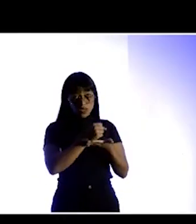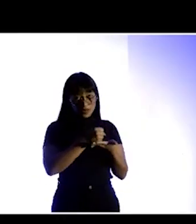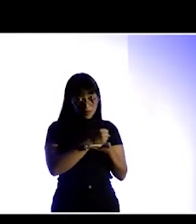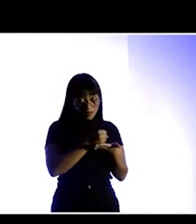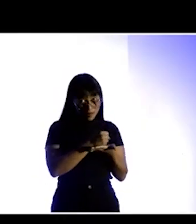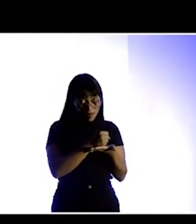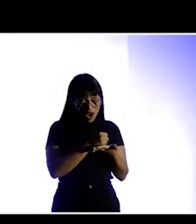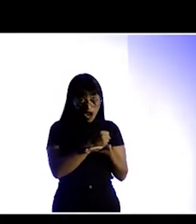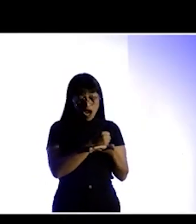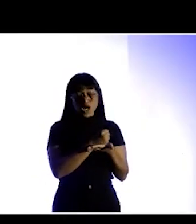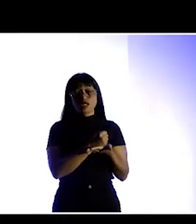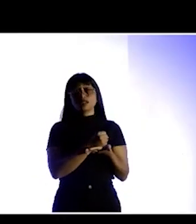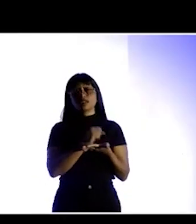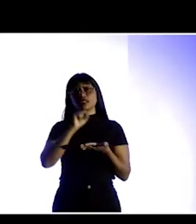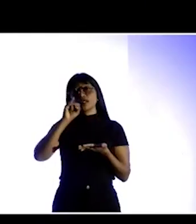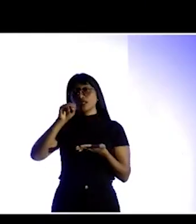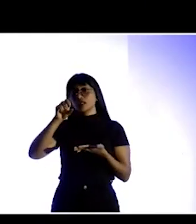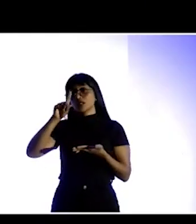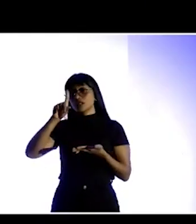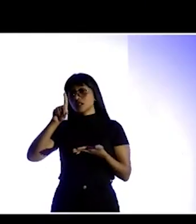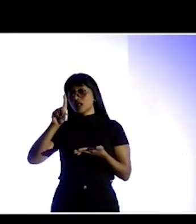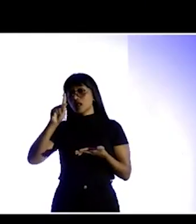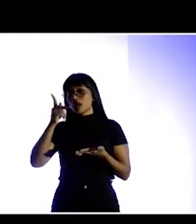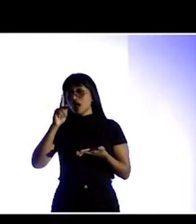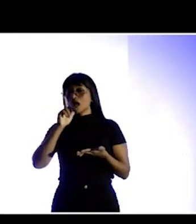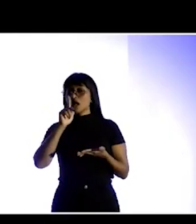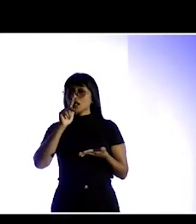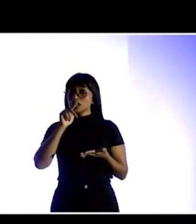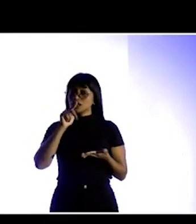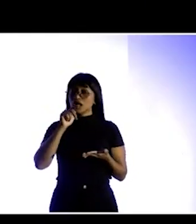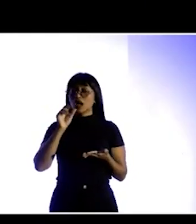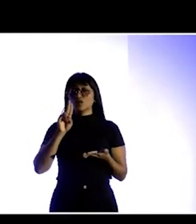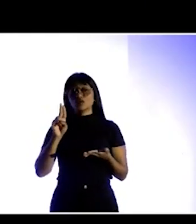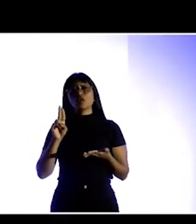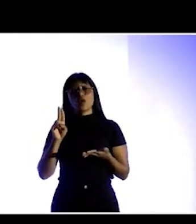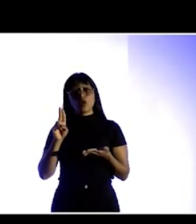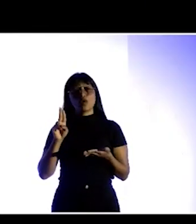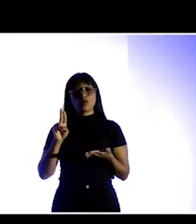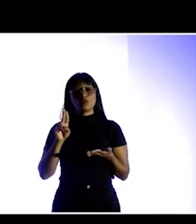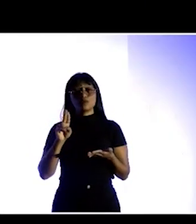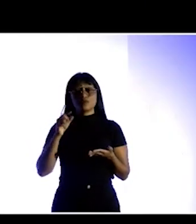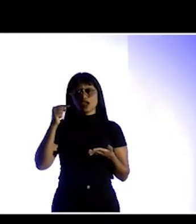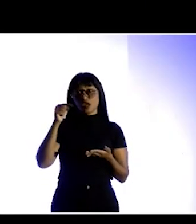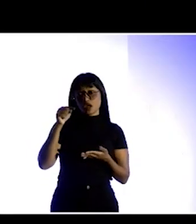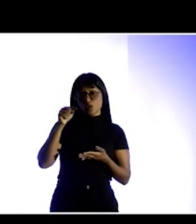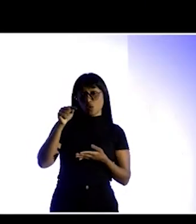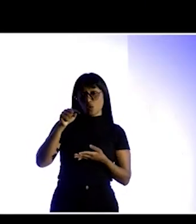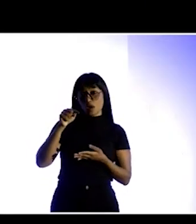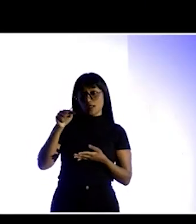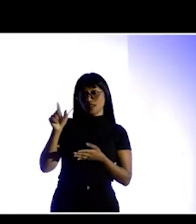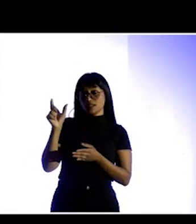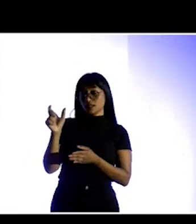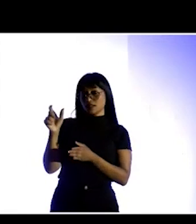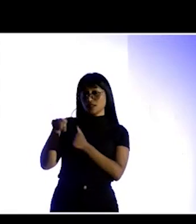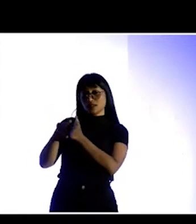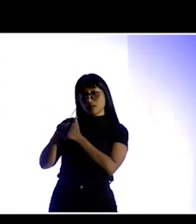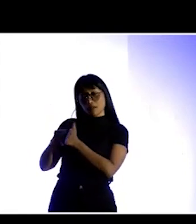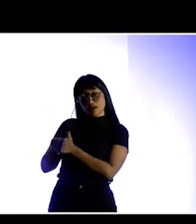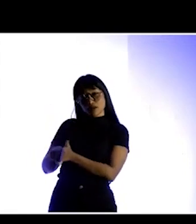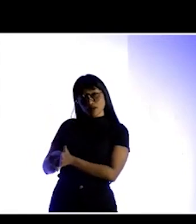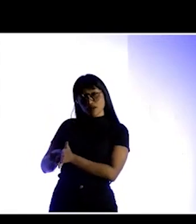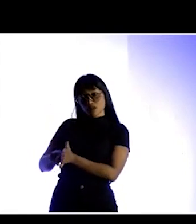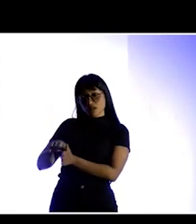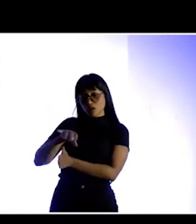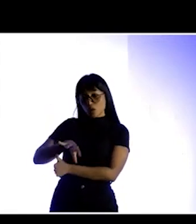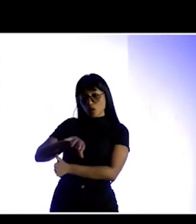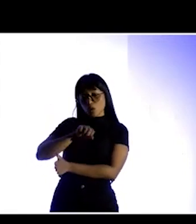de o IDH das águas, e é por meio desse indicador que a gente avalia hoje qual a situação. E que, combinado com a pressão da mudança